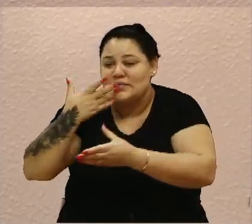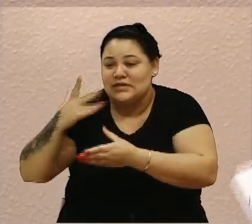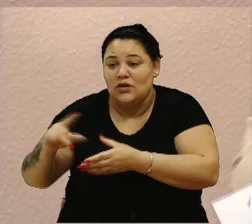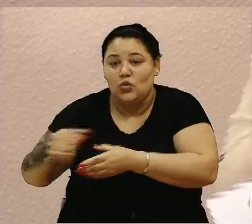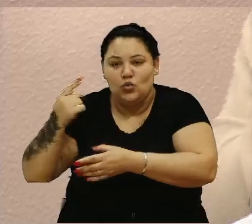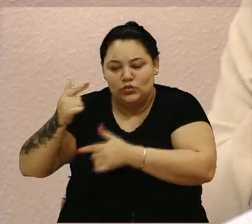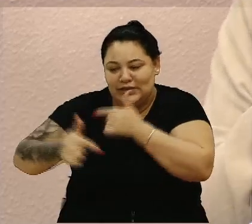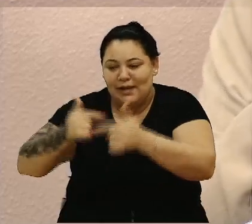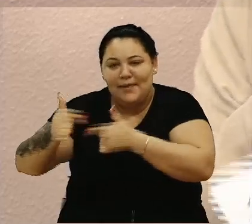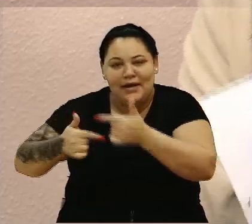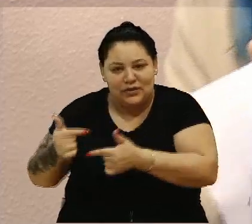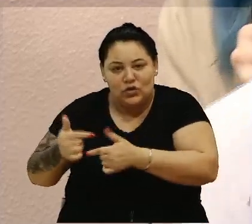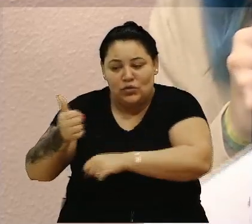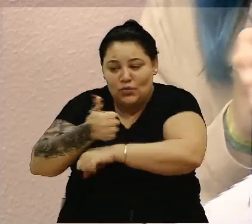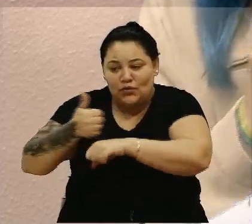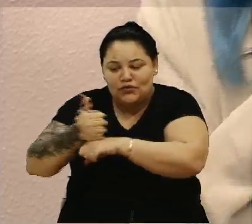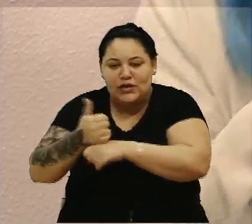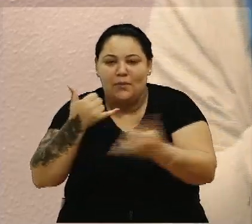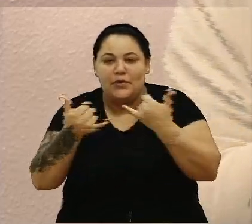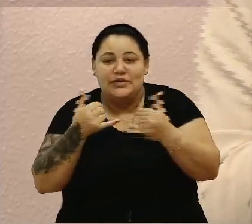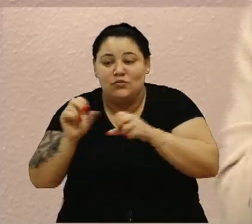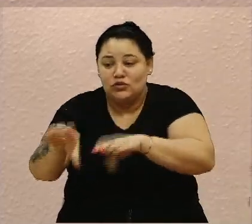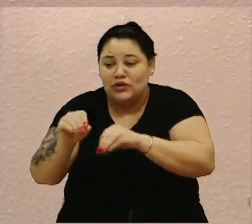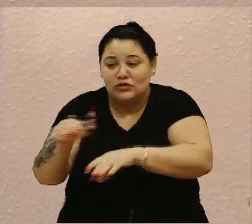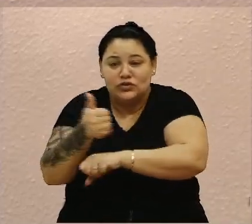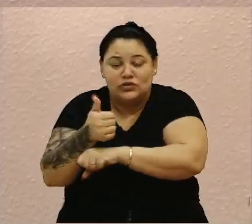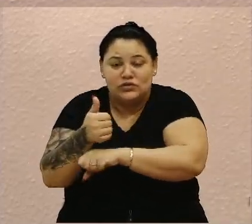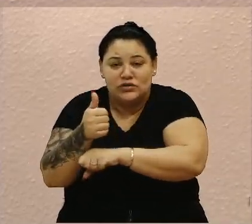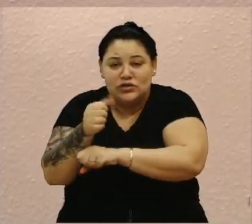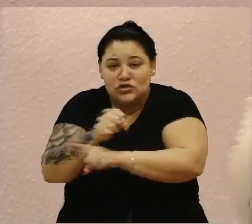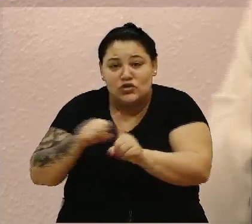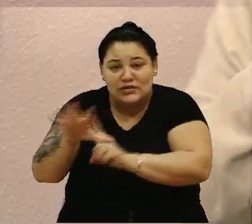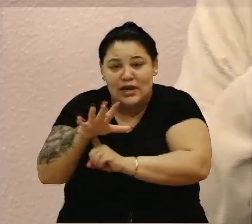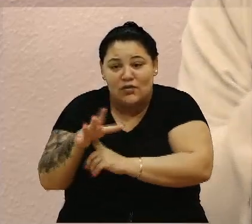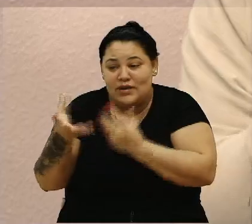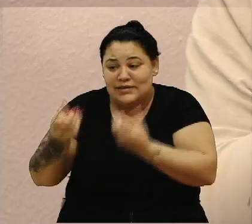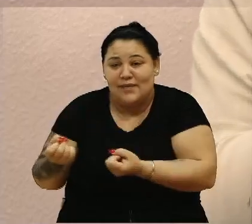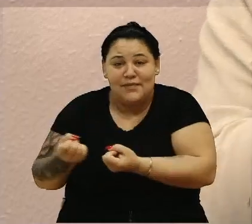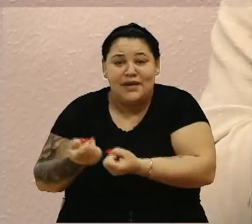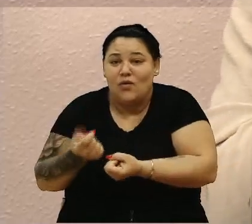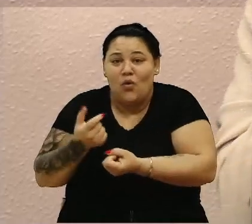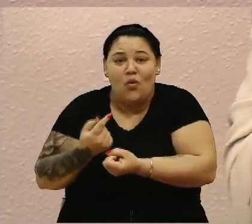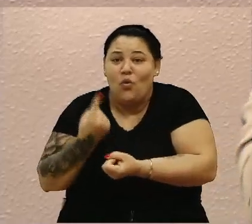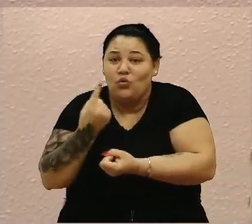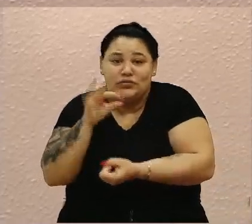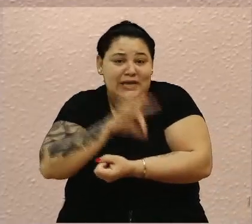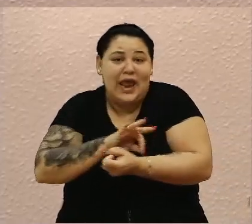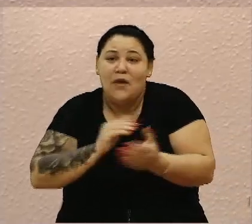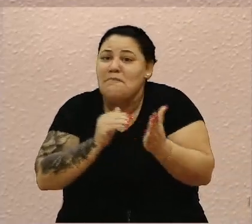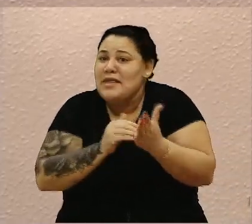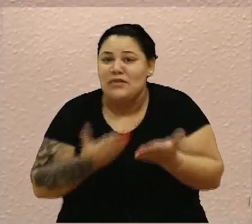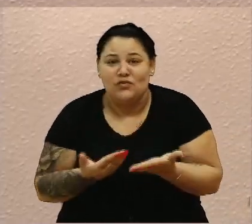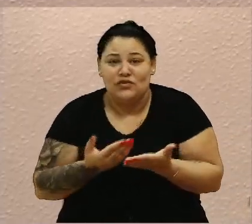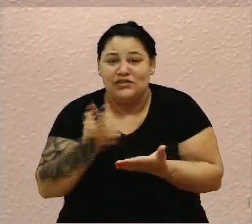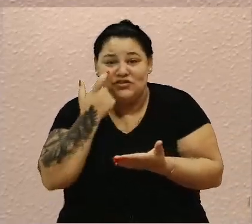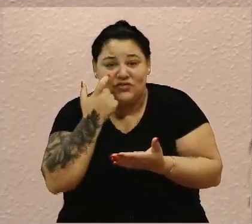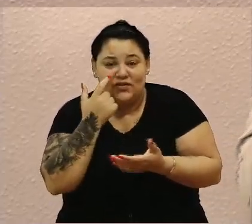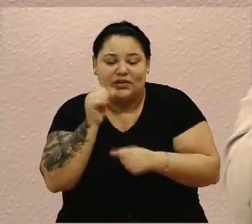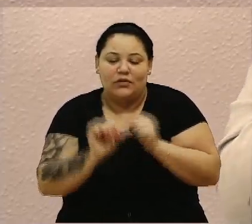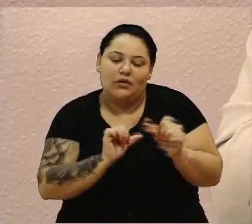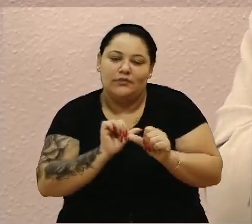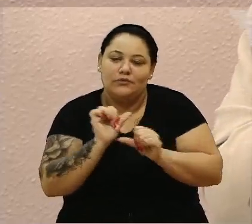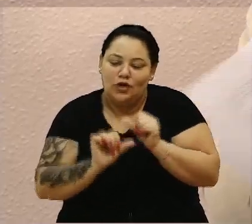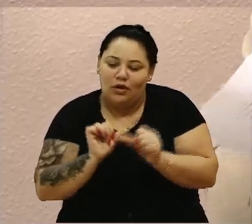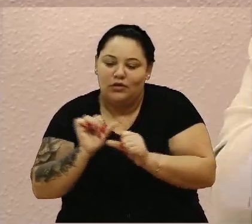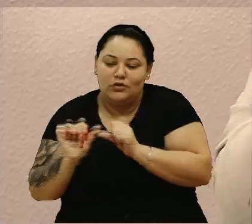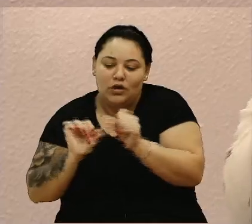de um serviço de convivência, por exemplo, um educador social, recebe praticamente um salário mínimo, né? E aí nós vemos muita rotatividade nesses serviços,